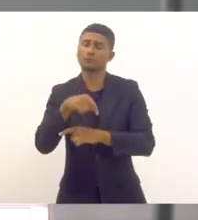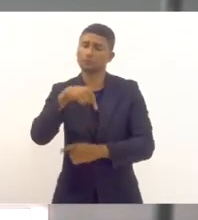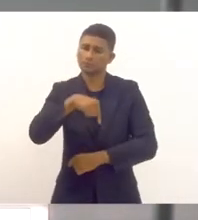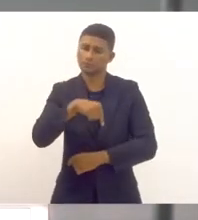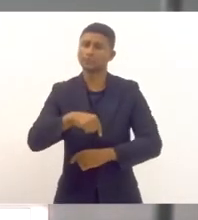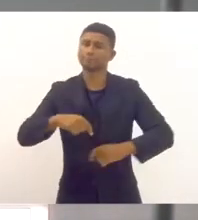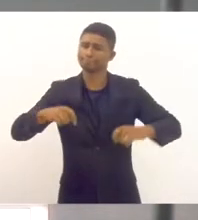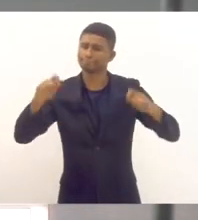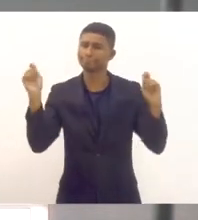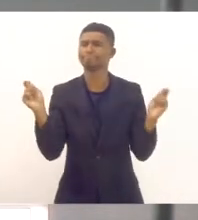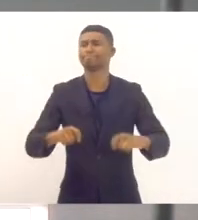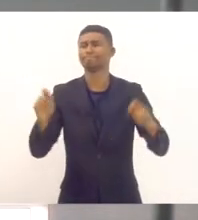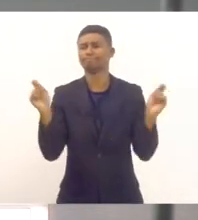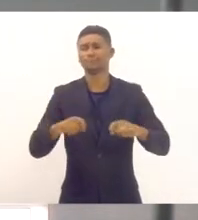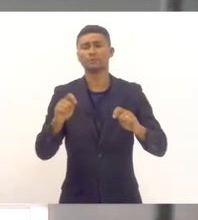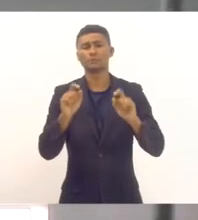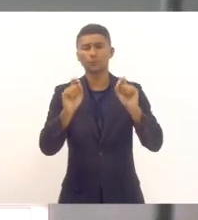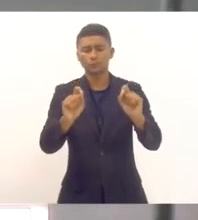Estados com